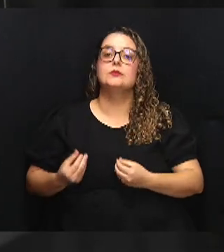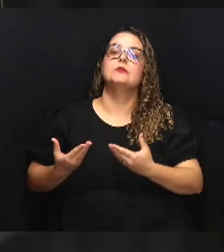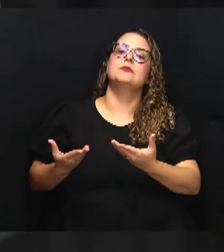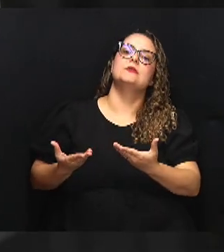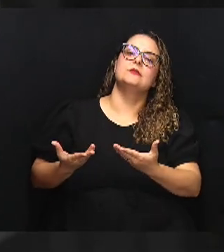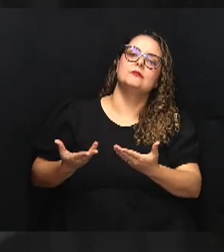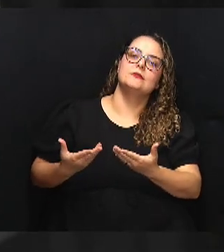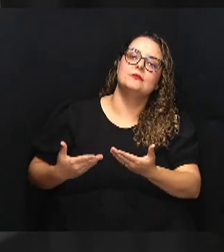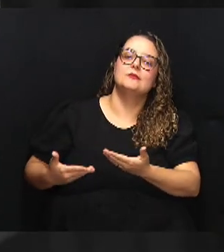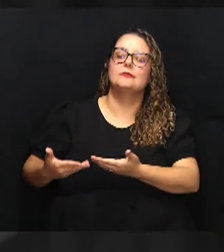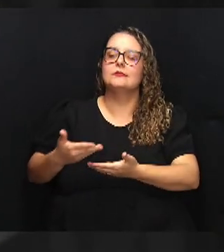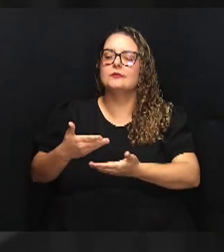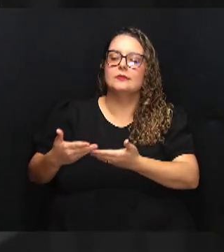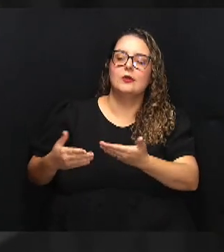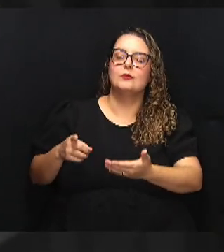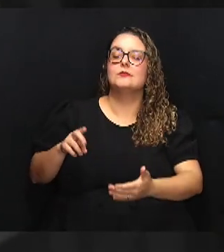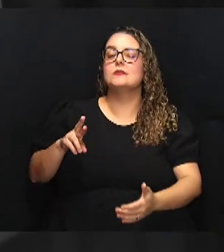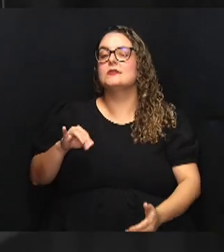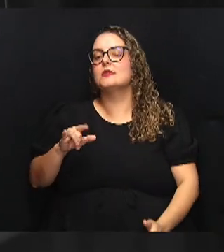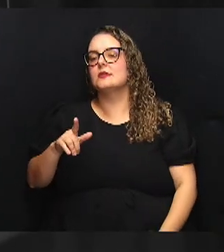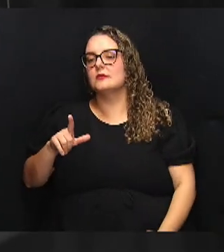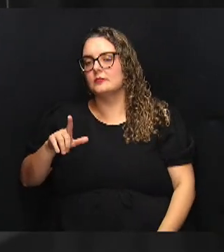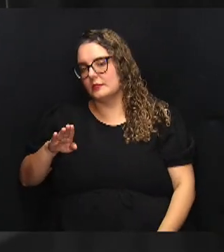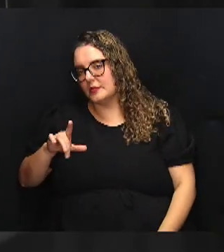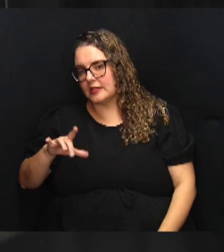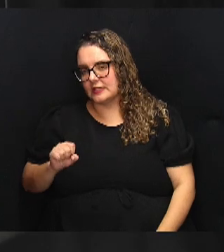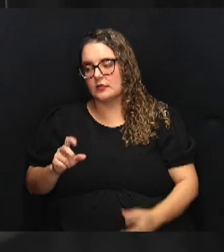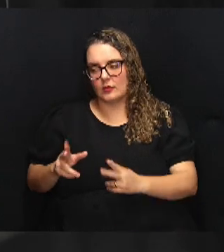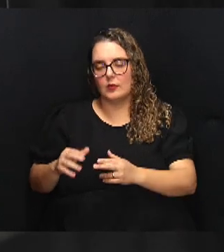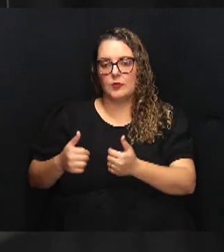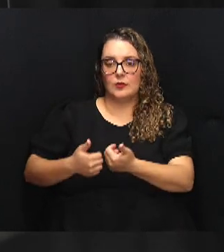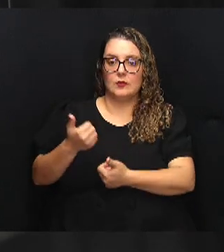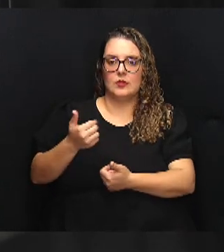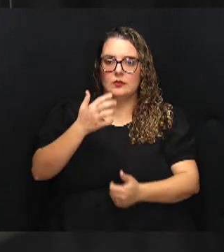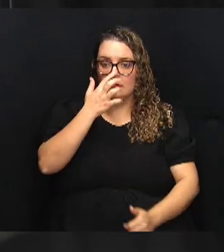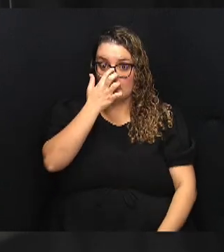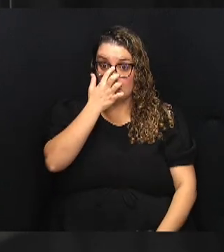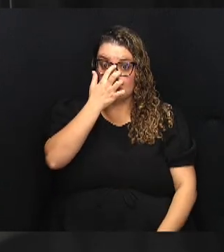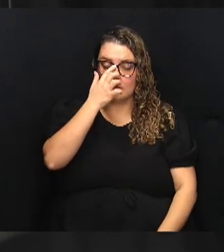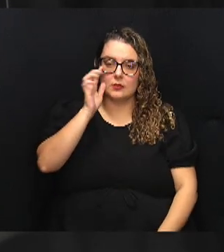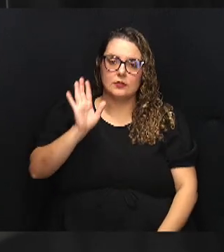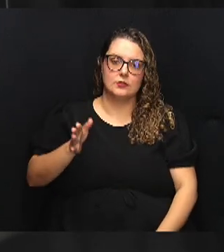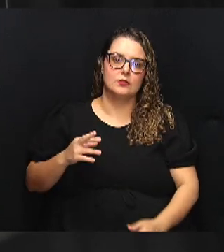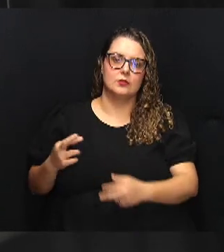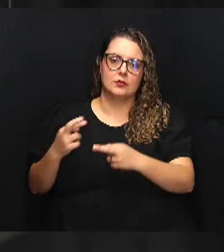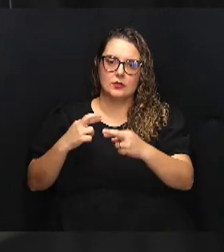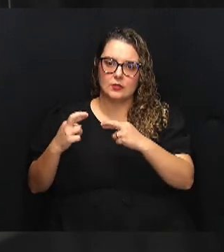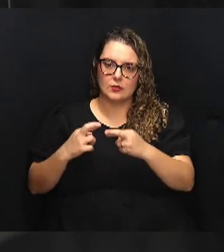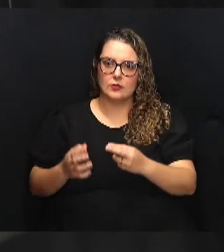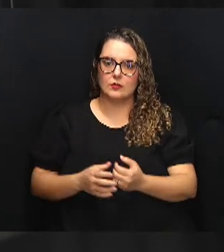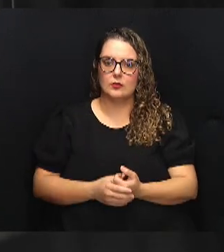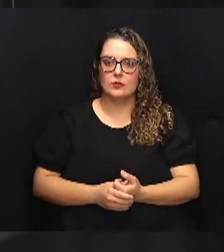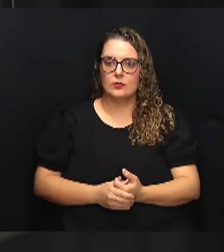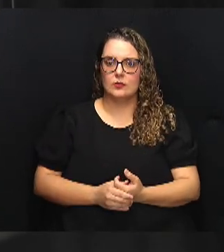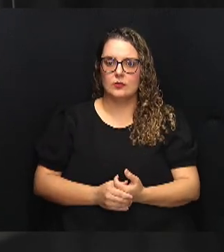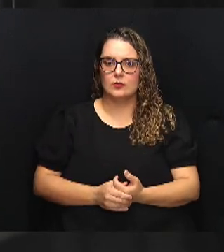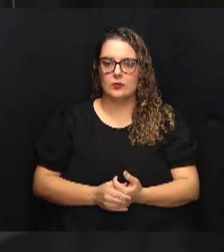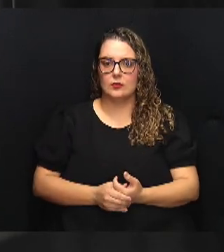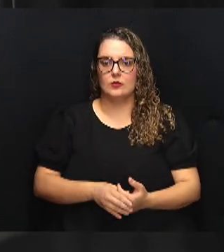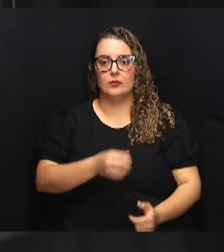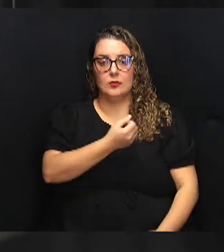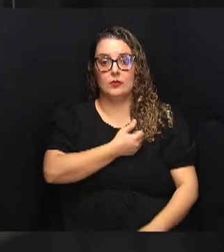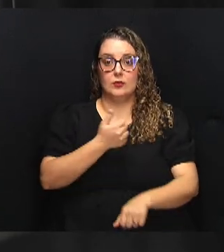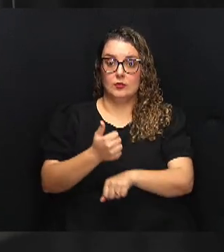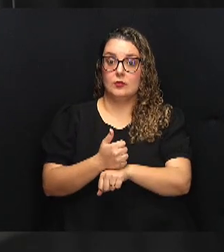dribles, né, como no futebol. Nesse caso, eu já fiz um levantamento, né, do número de